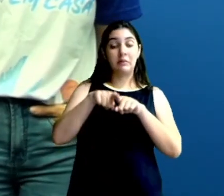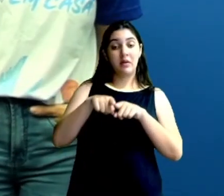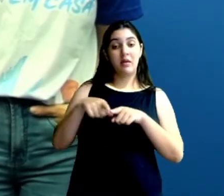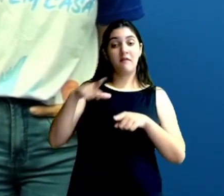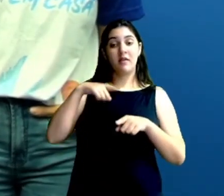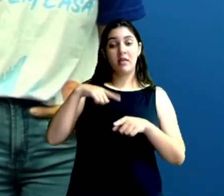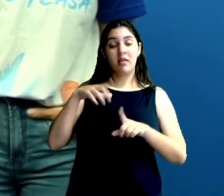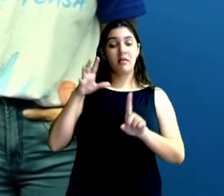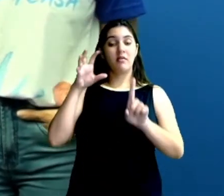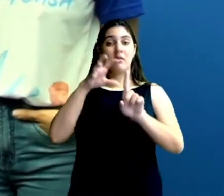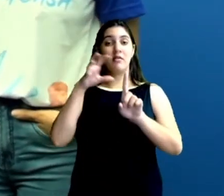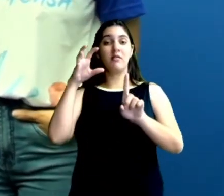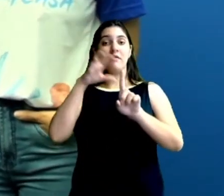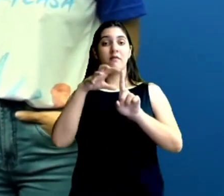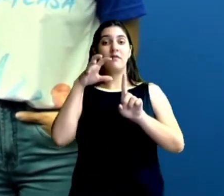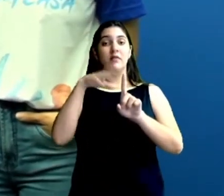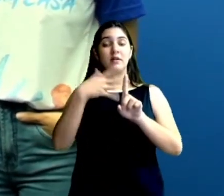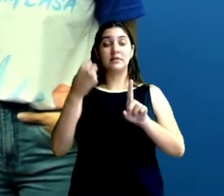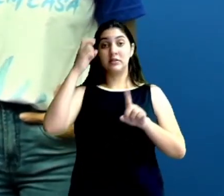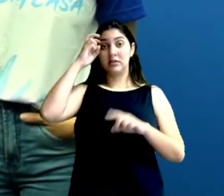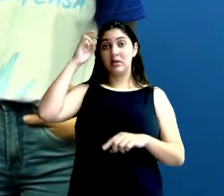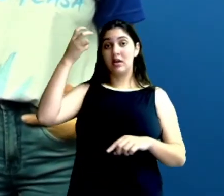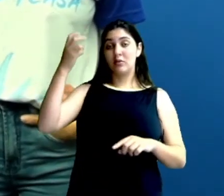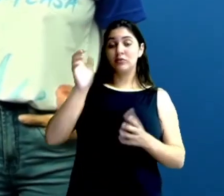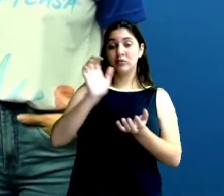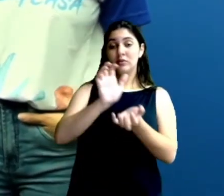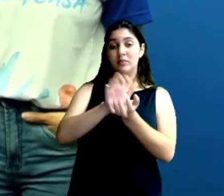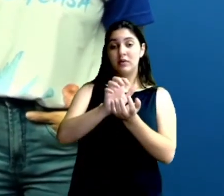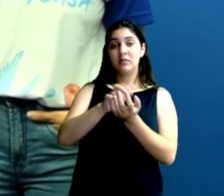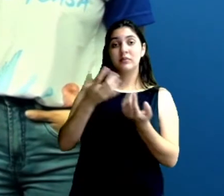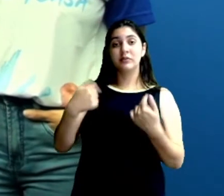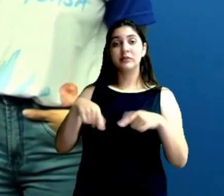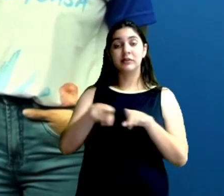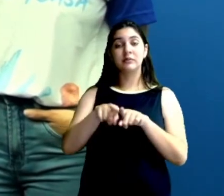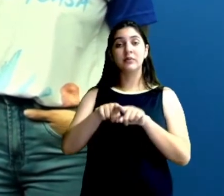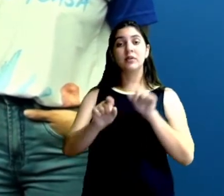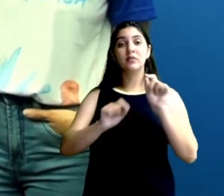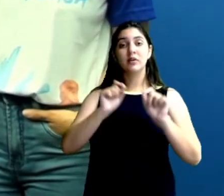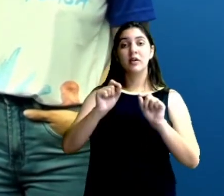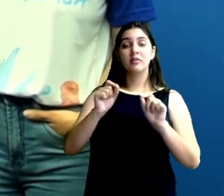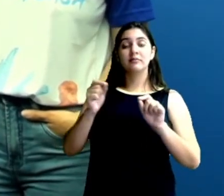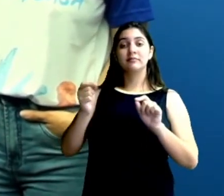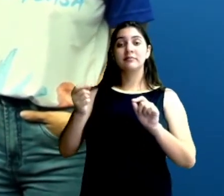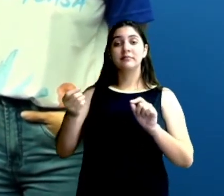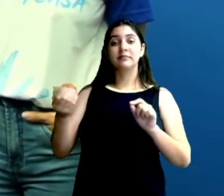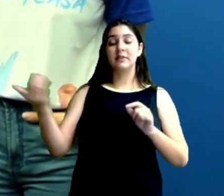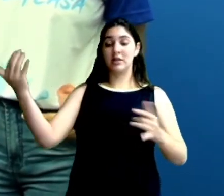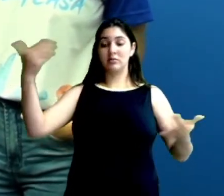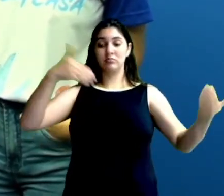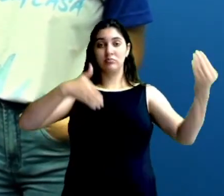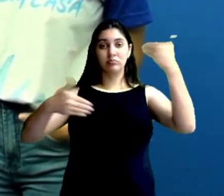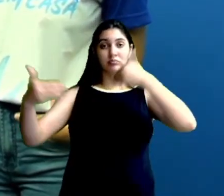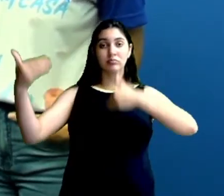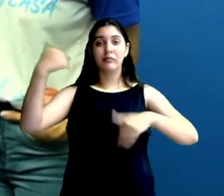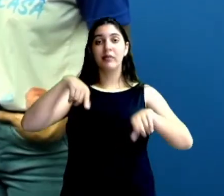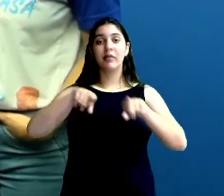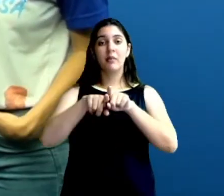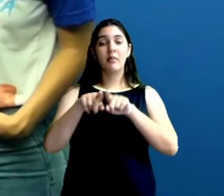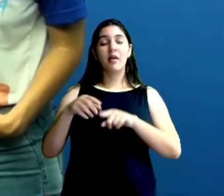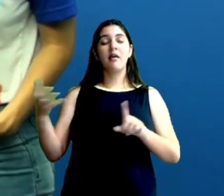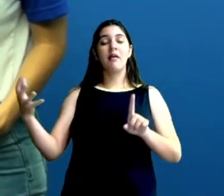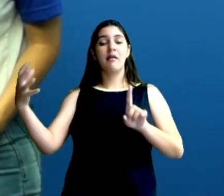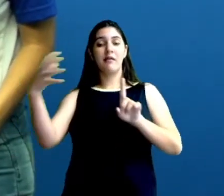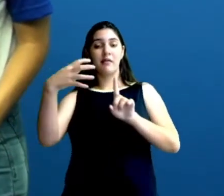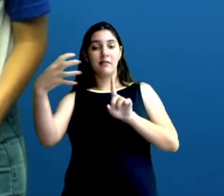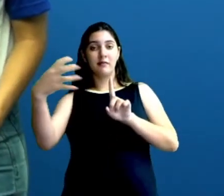receber influência da cultura pernambucana e também trazer um pouco de sua influência. Se a